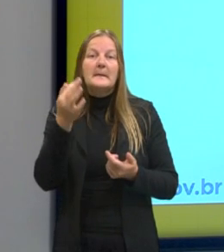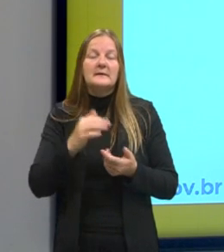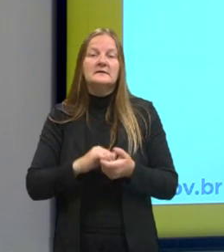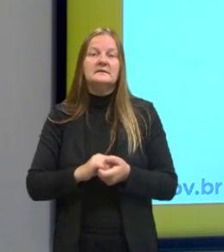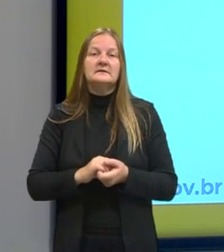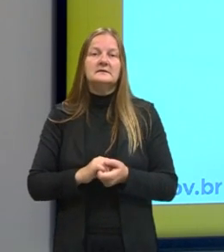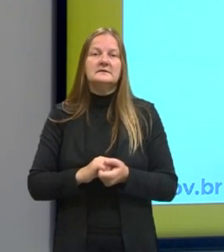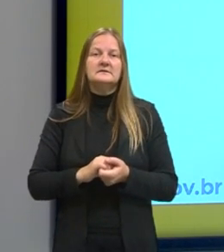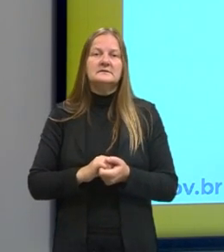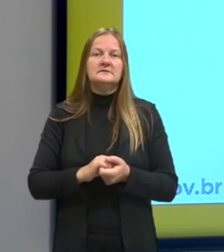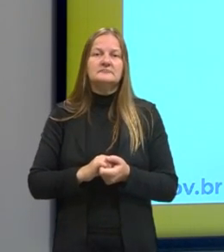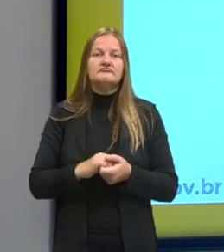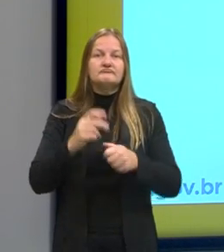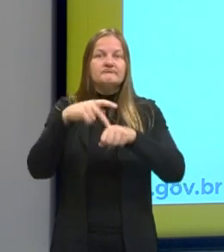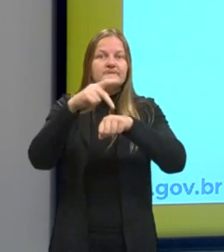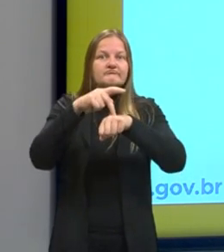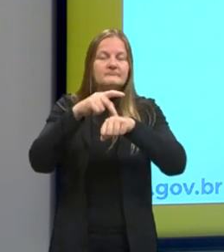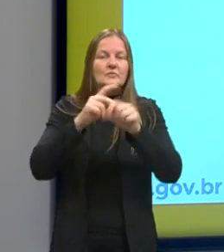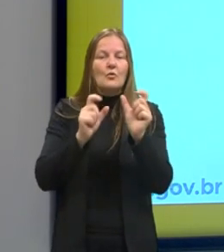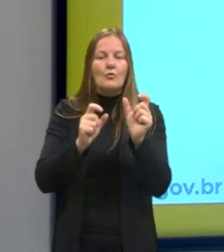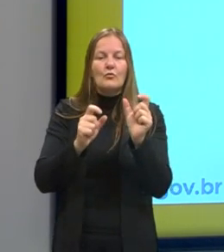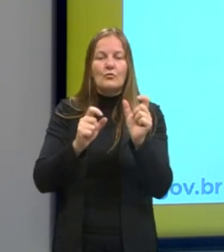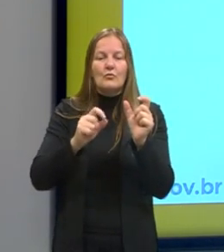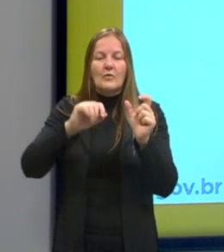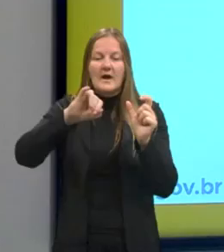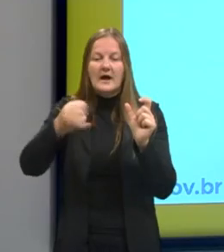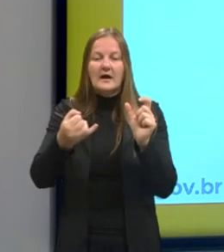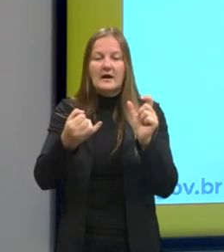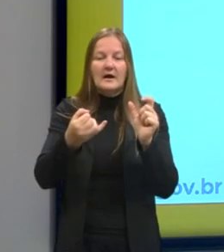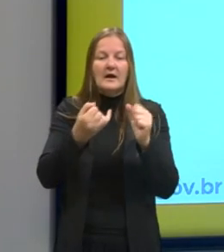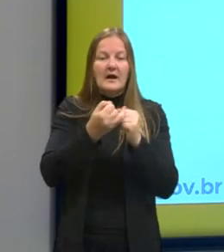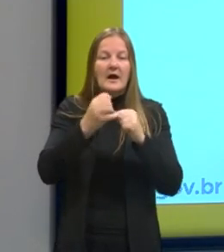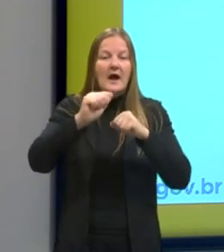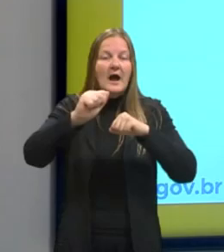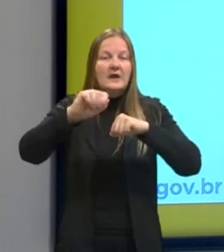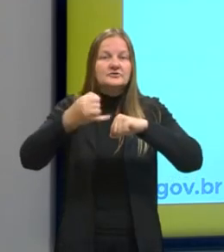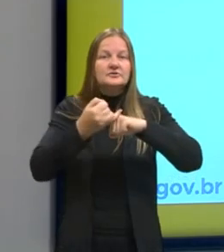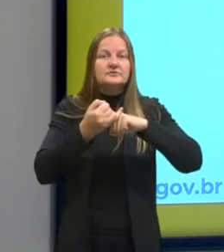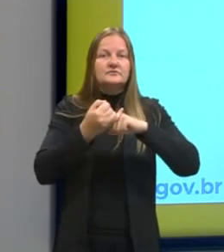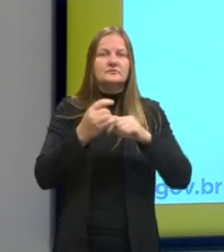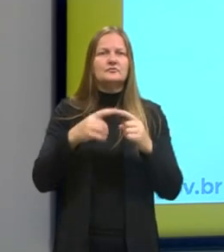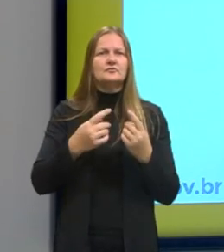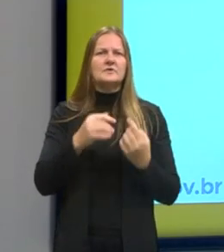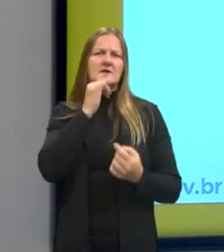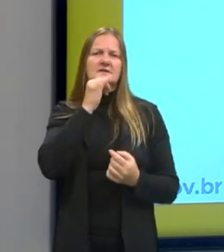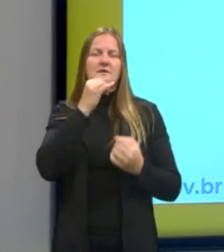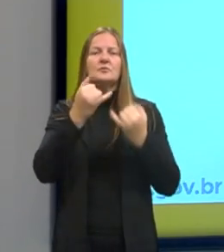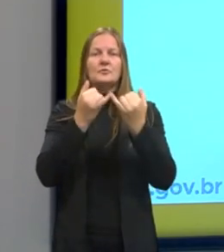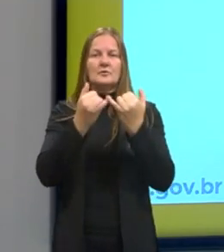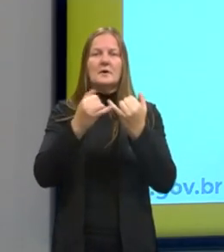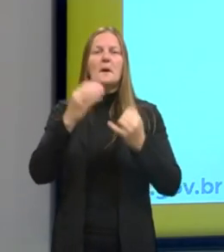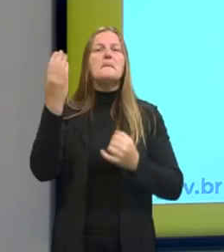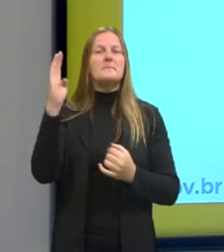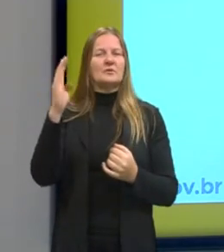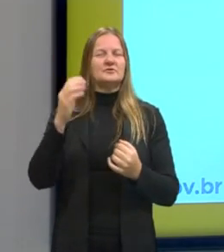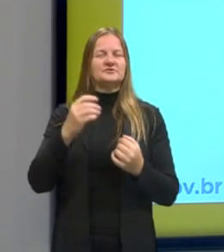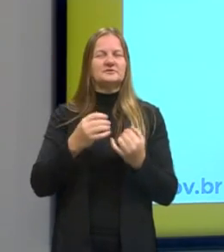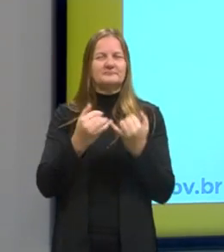vai ser usada como adjetivo? E, para isso, eu vou recorrer a um exemplo lá da biologia.